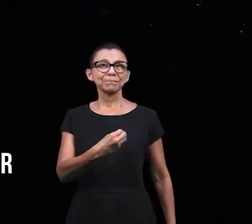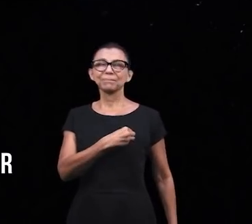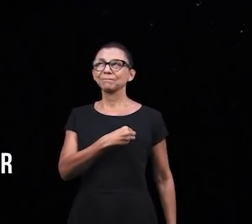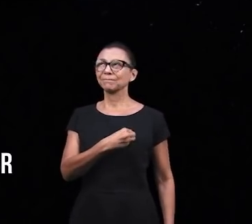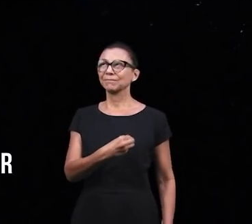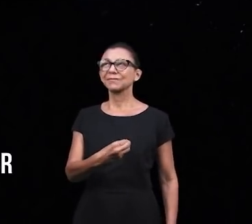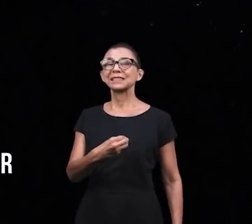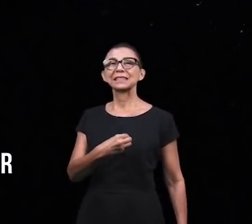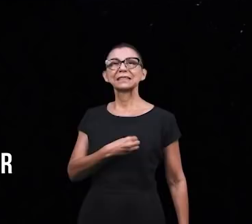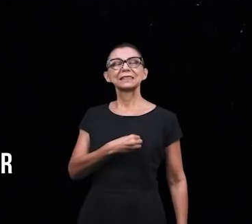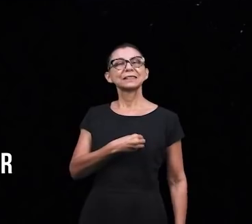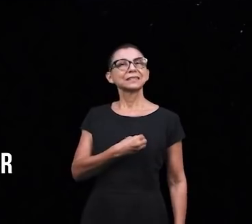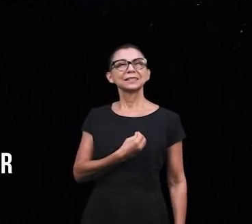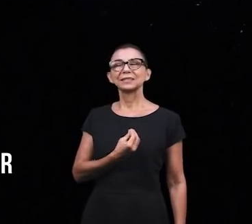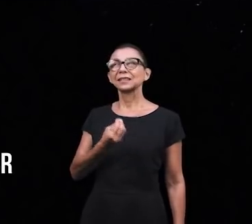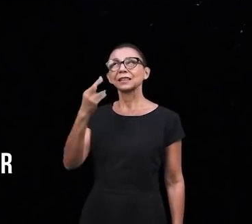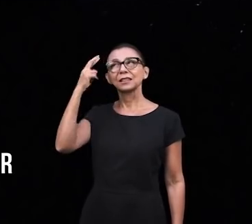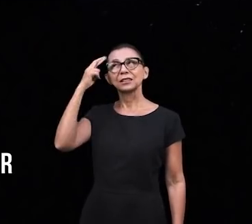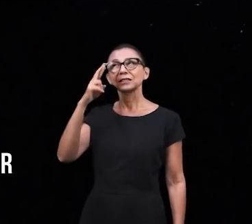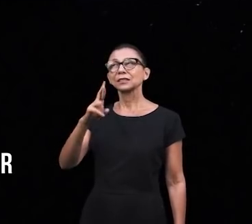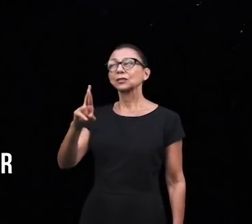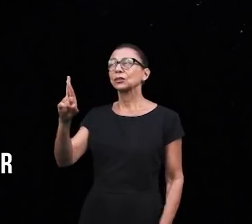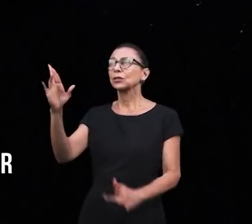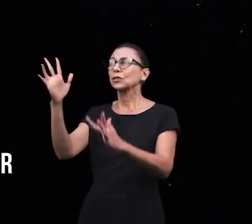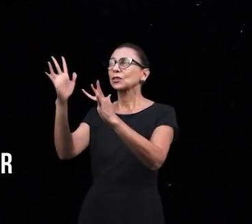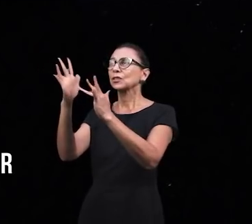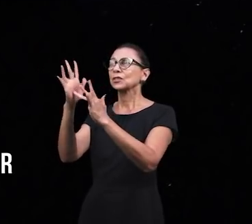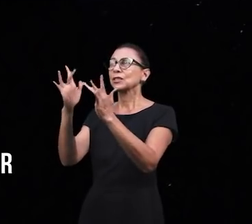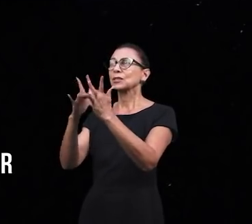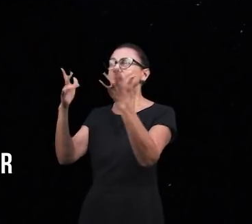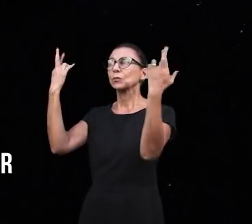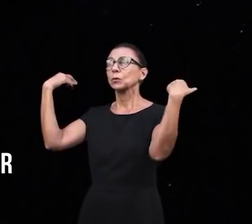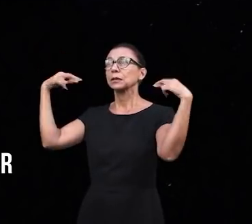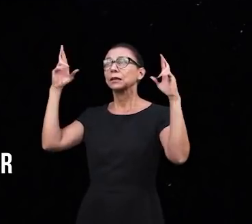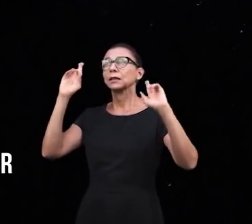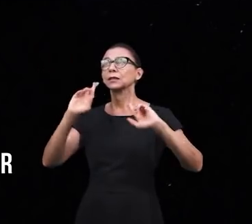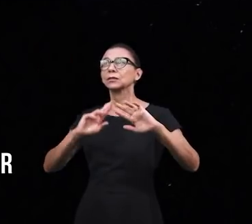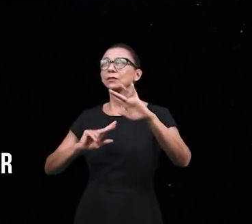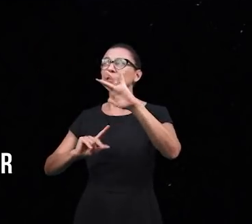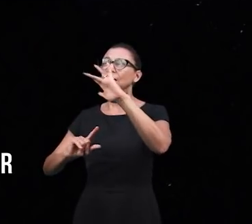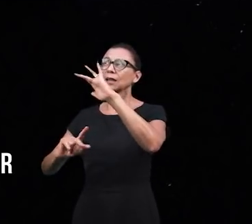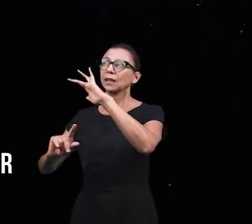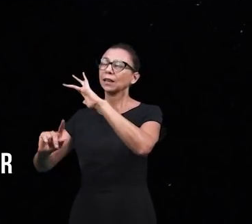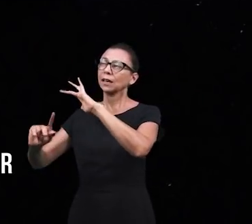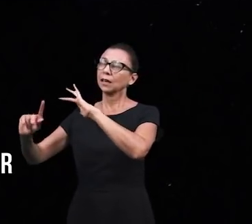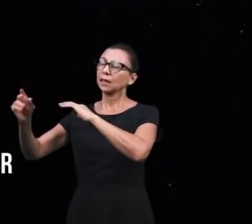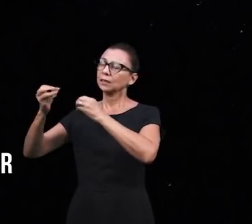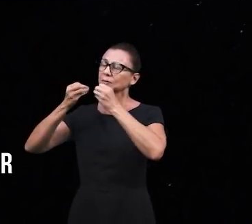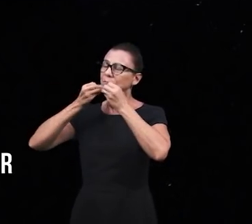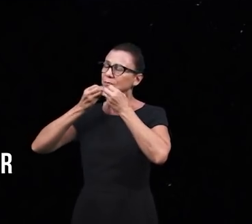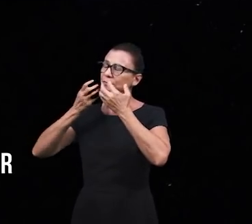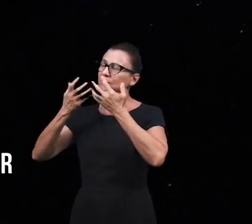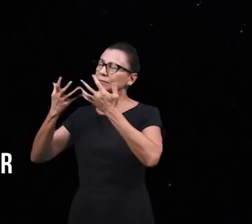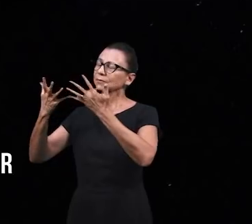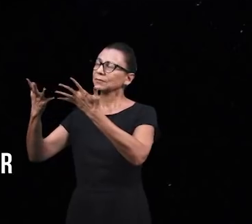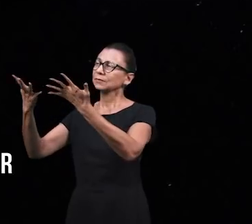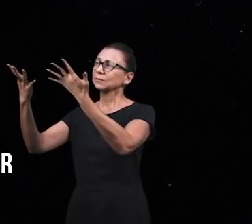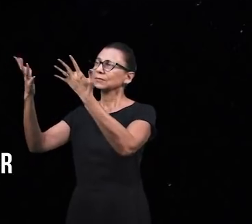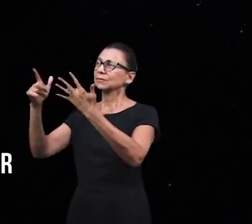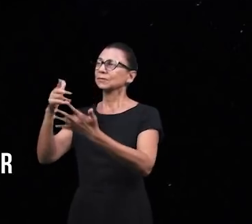ti, Jesus, Cordeiro eterno, confesso que és